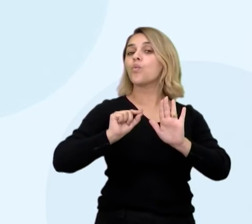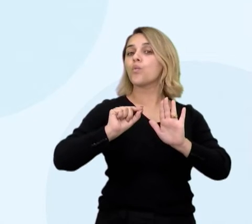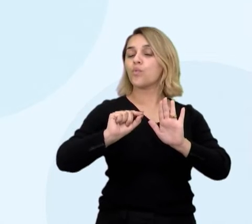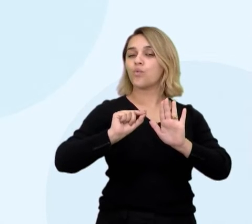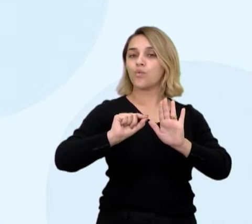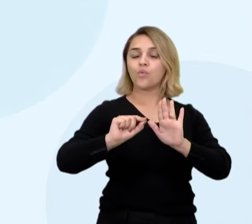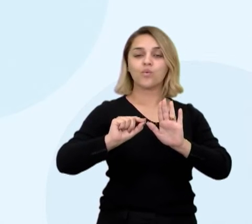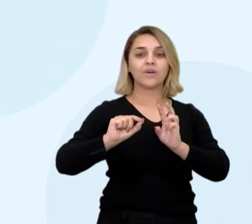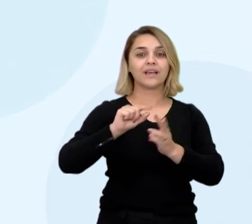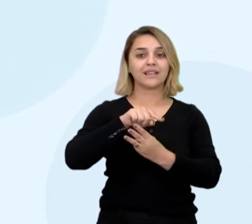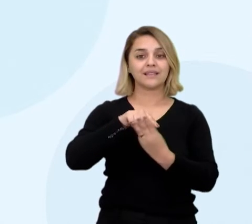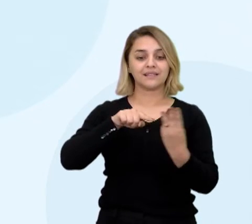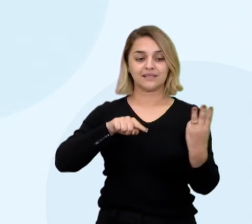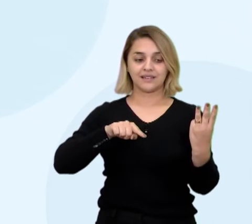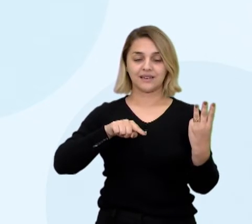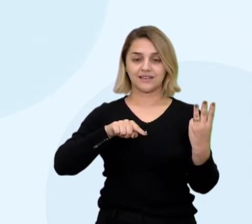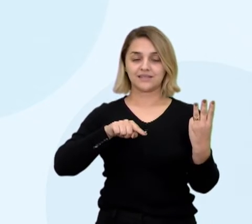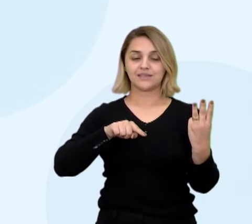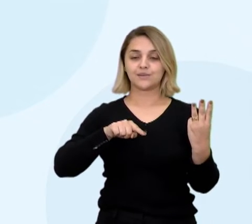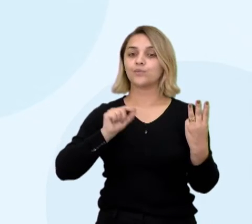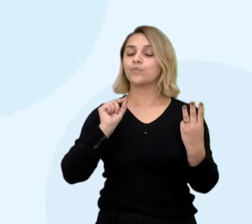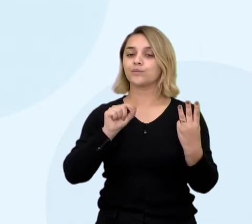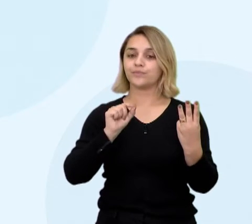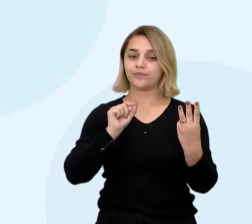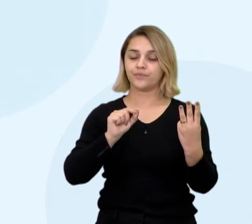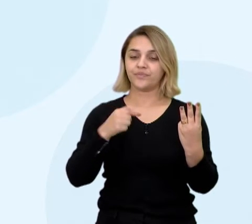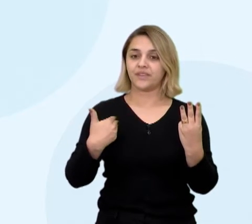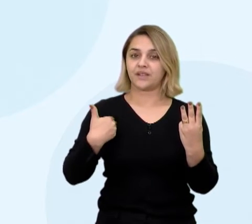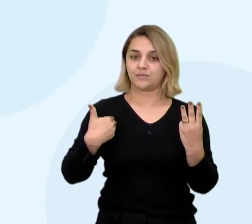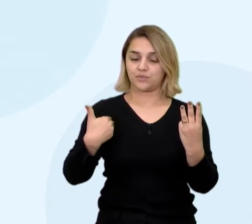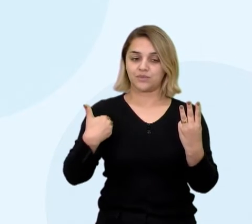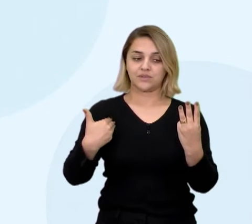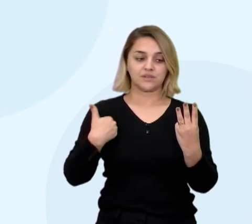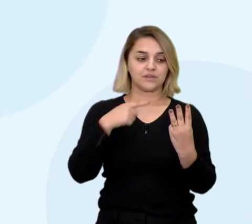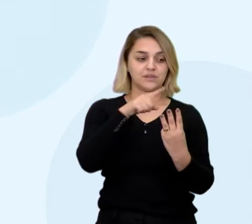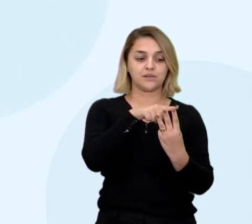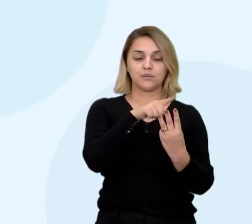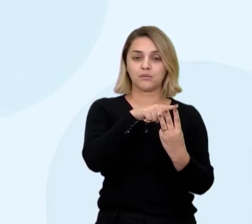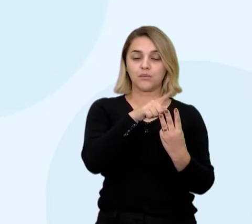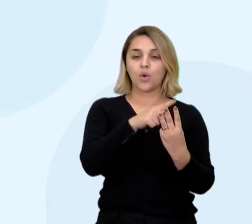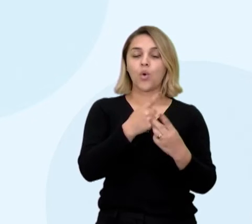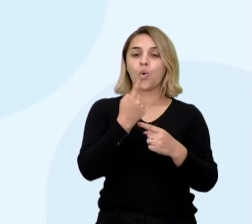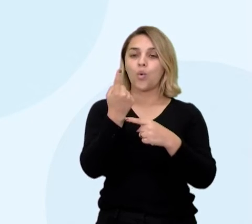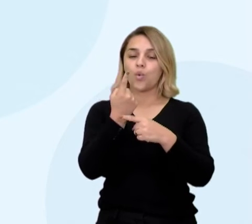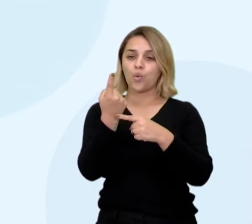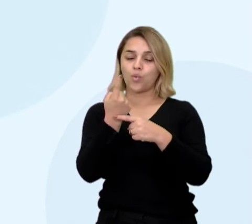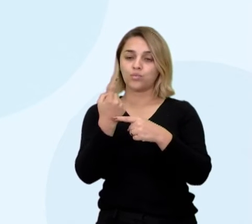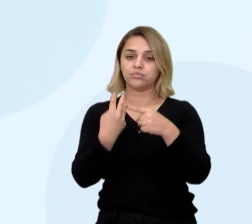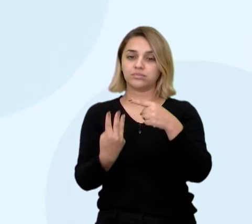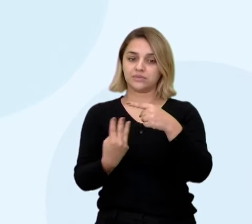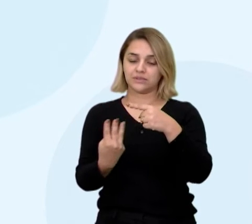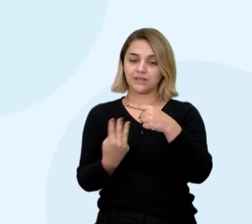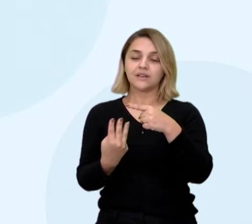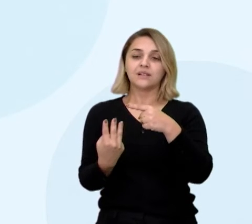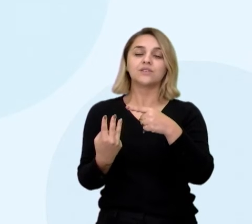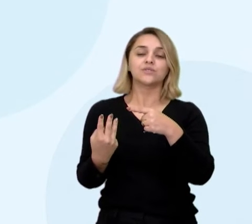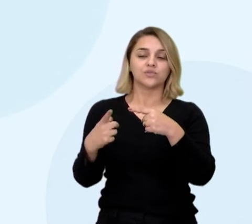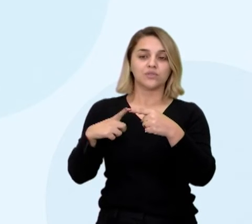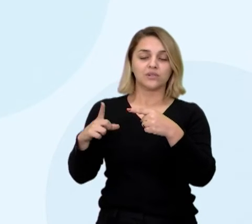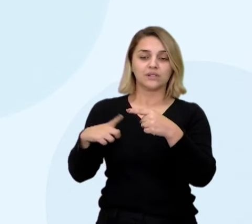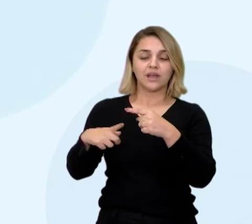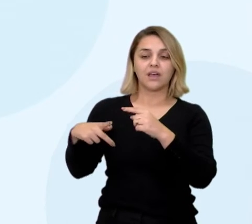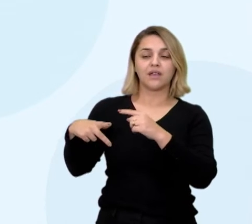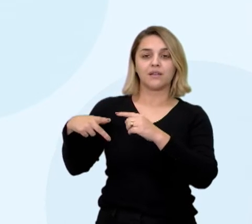3 agentes. O primeiro é 1/3 dos membros, ou da Câmara dos Deputados ou